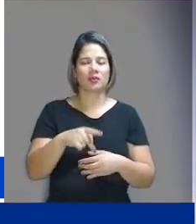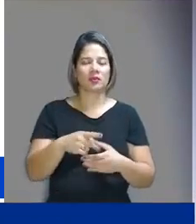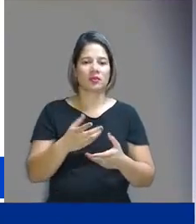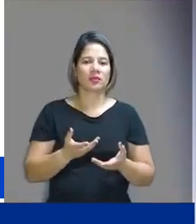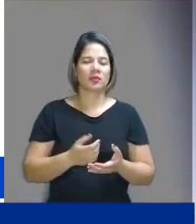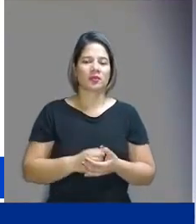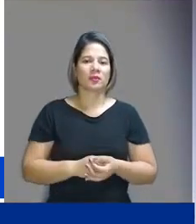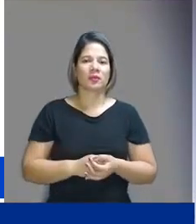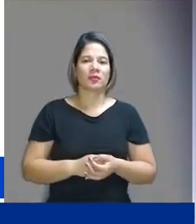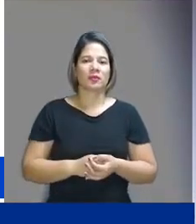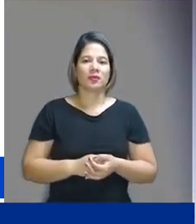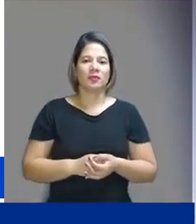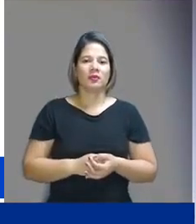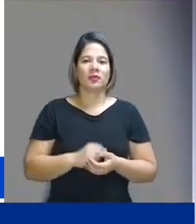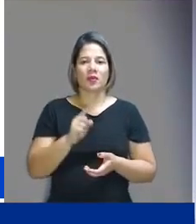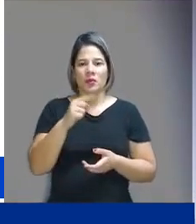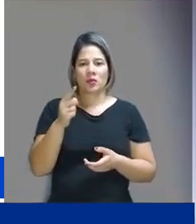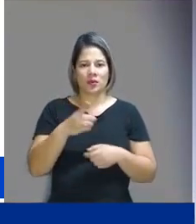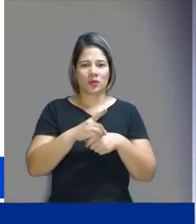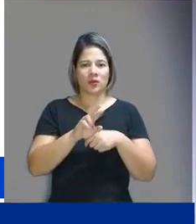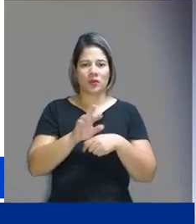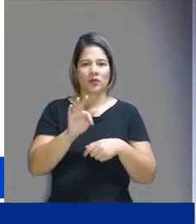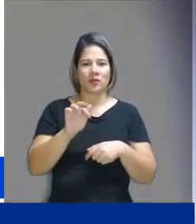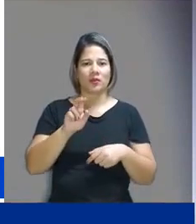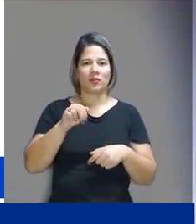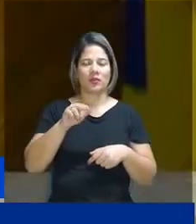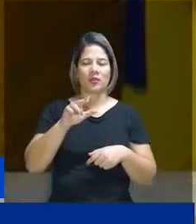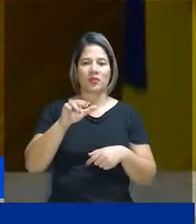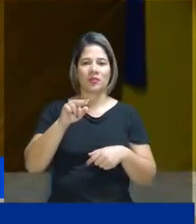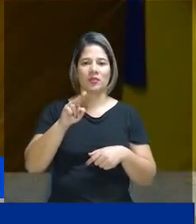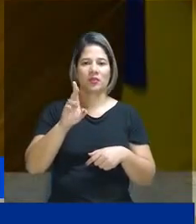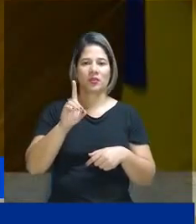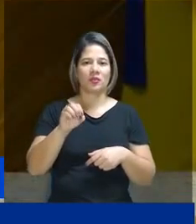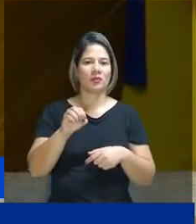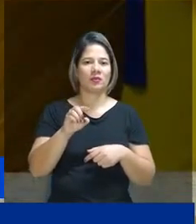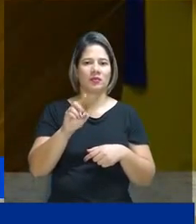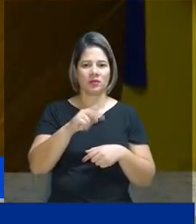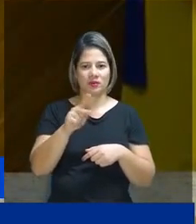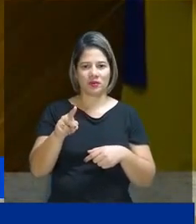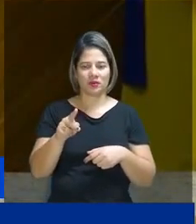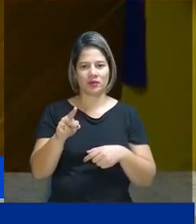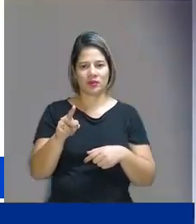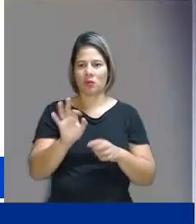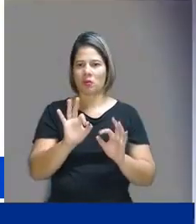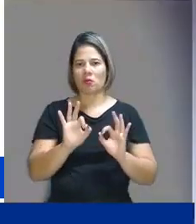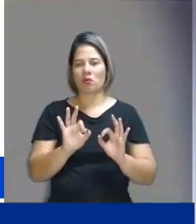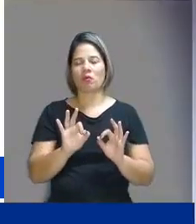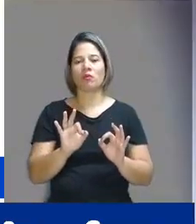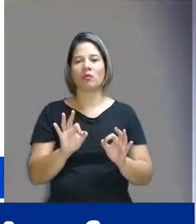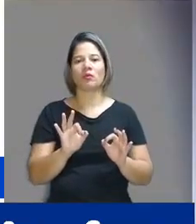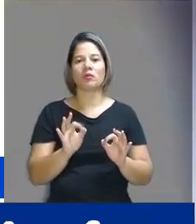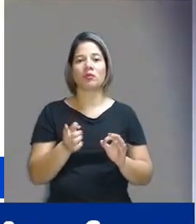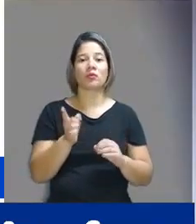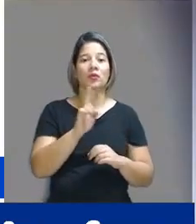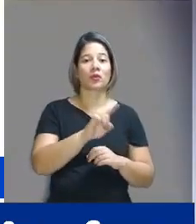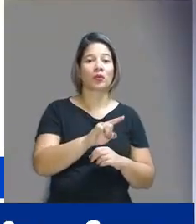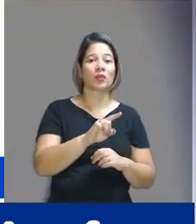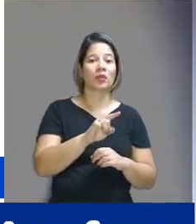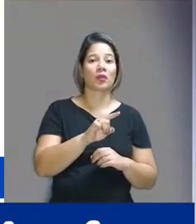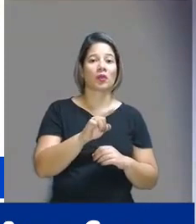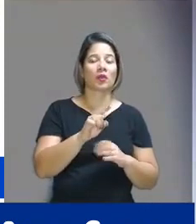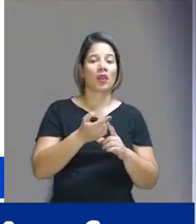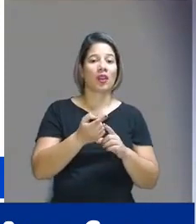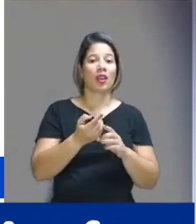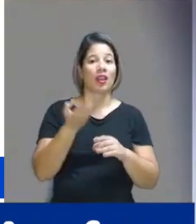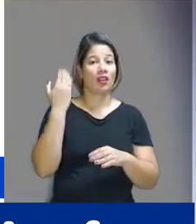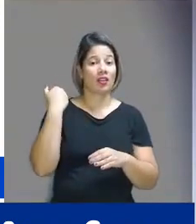né? Você foi professor dele também? Não fui, ainda não era professor lá. Porque o Carlos Fernando é das primeiras turmas,